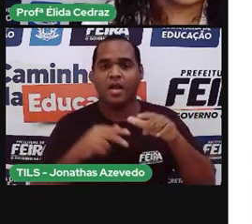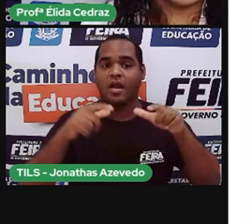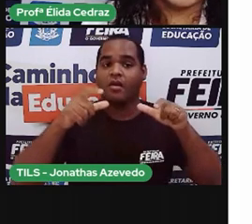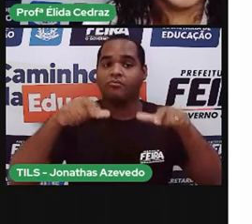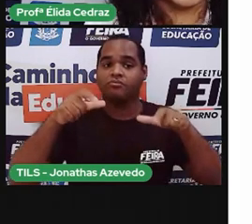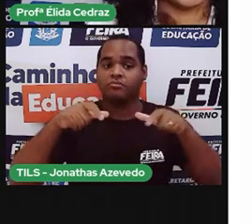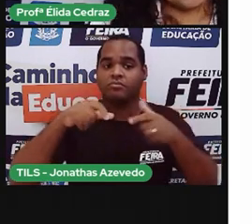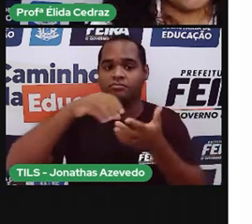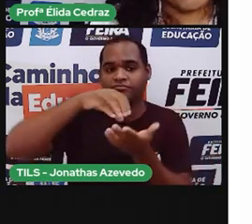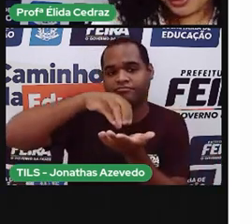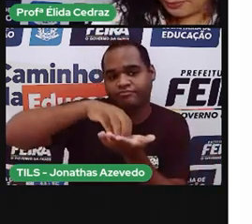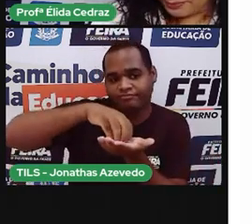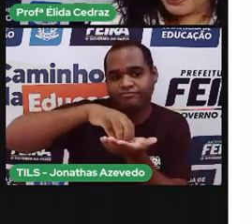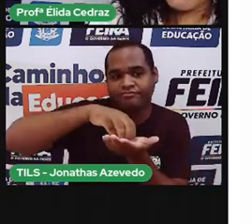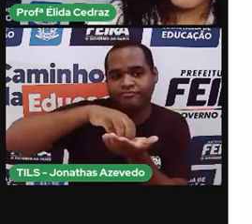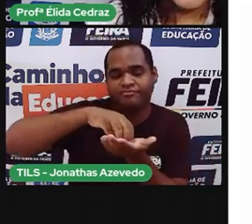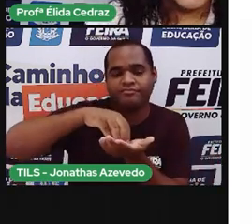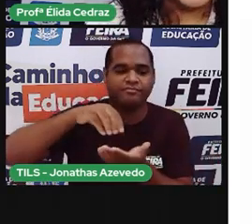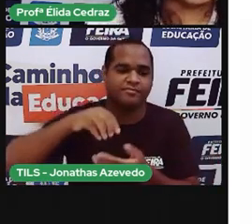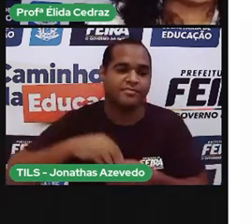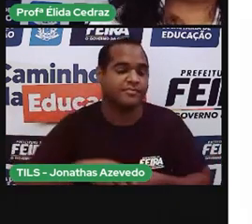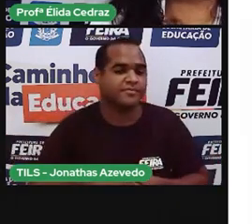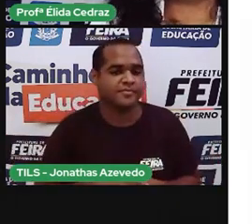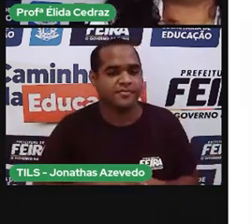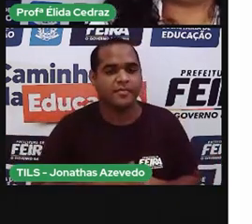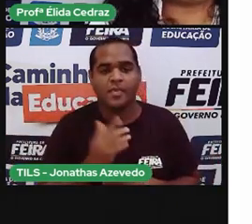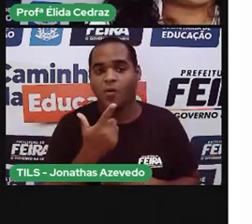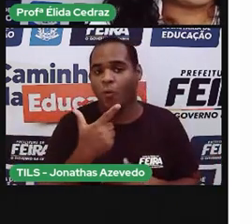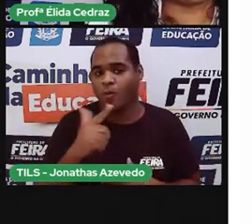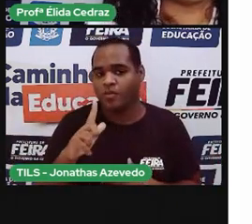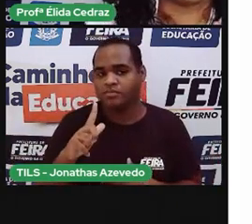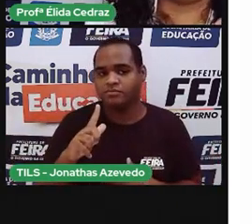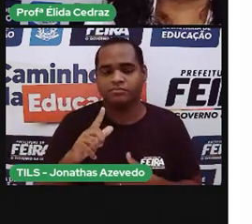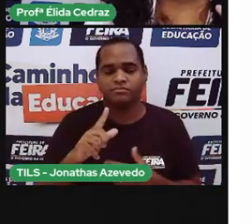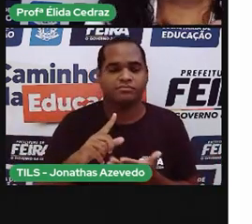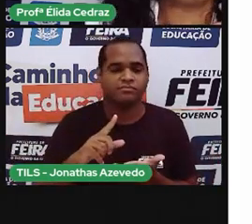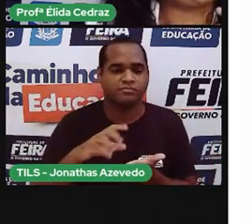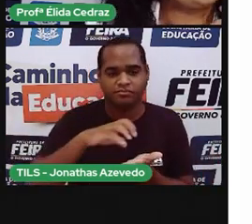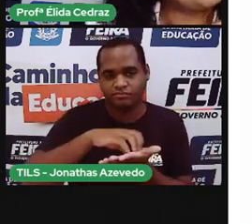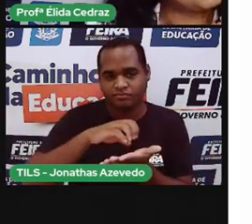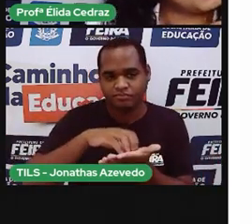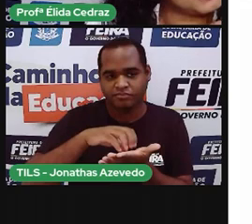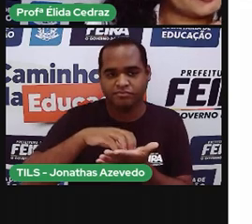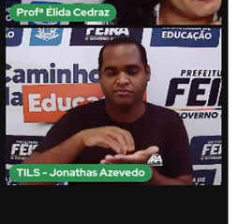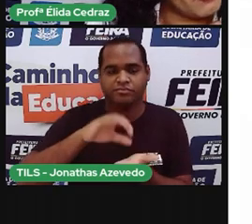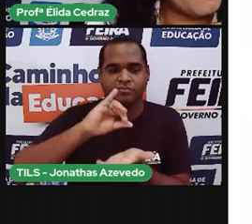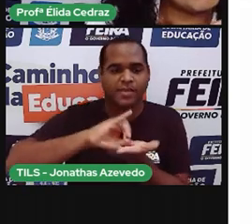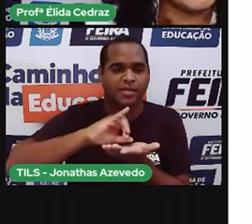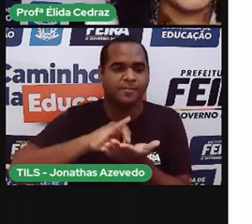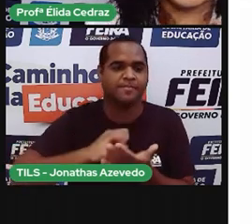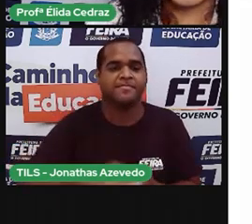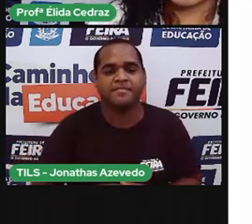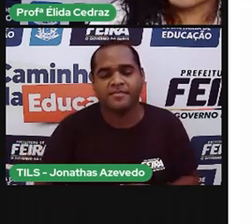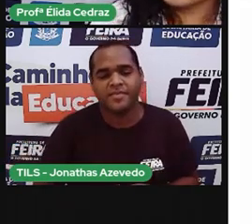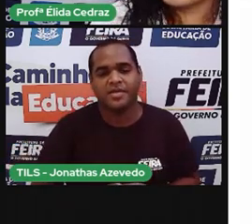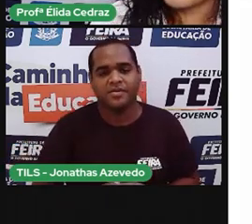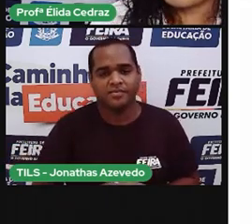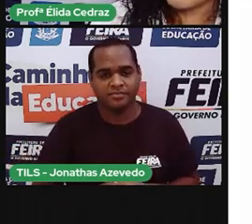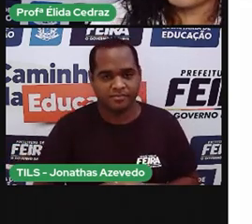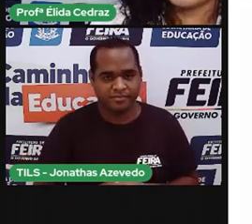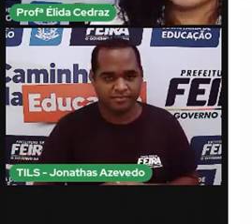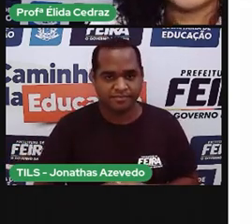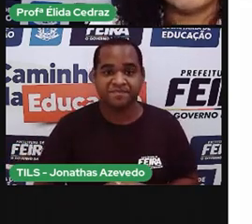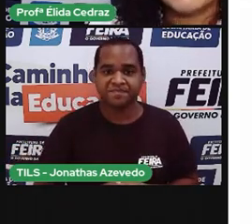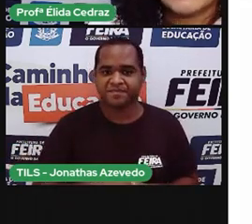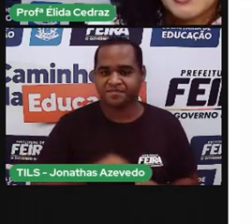a feirinha da Estação Nova. Eu quero que vocês observem os produtos, tá bom? As frutas,